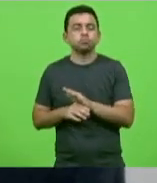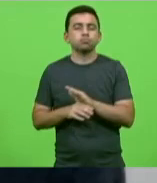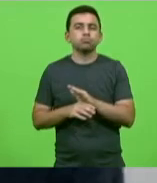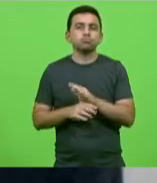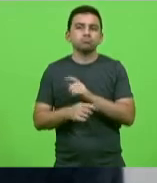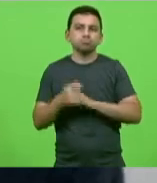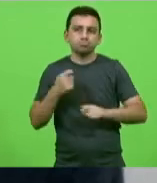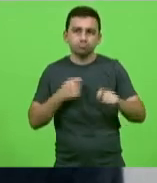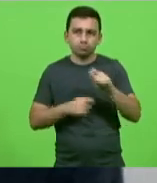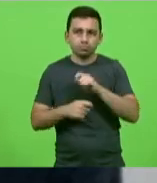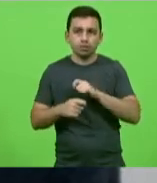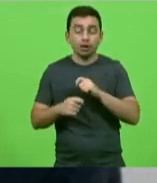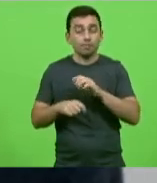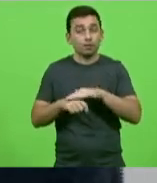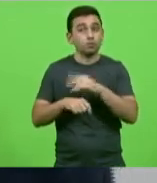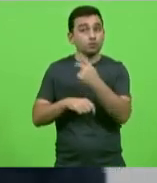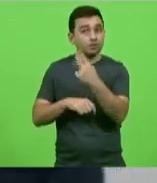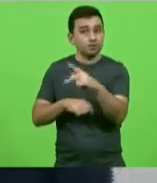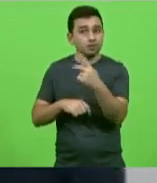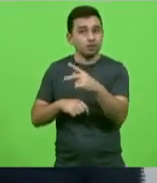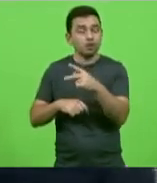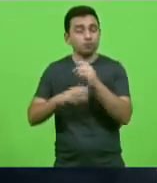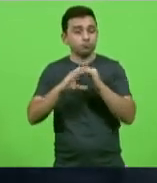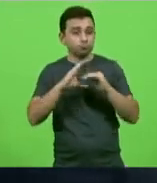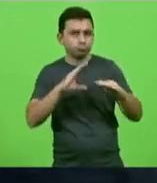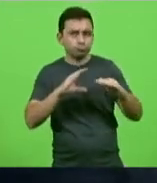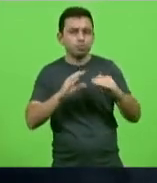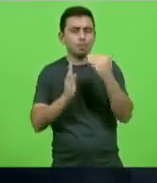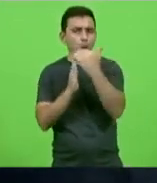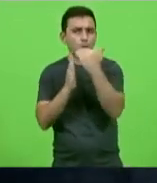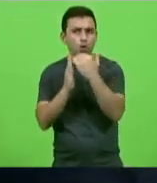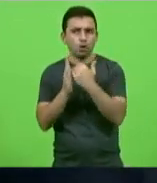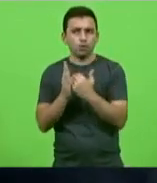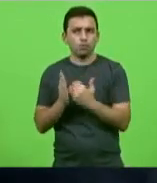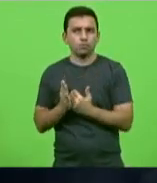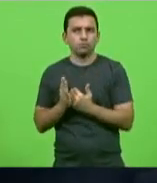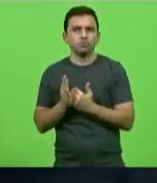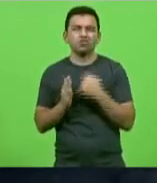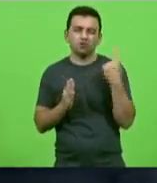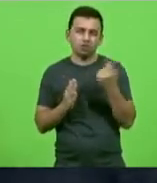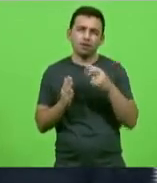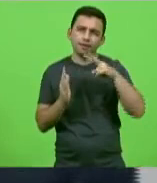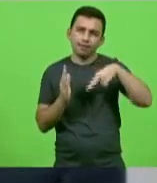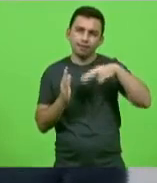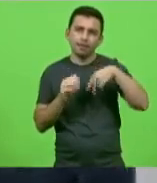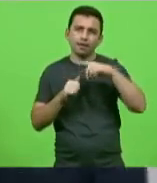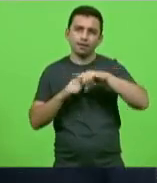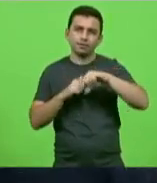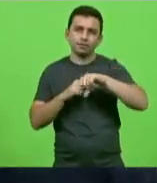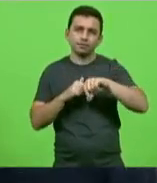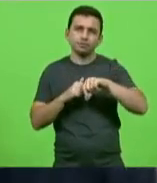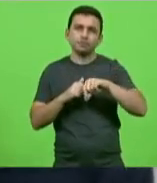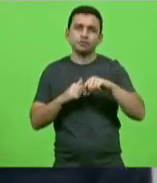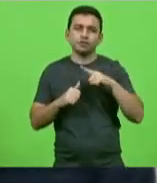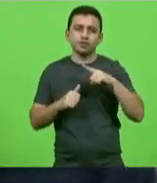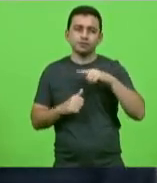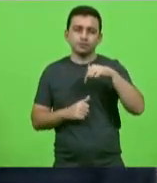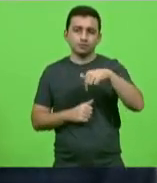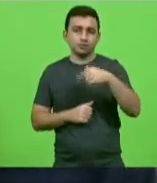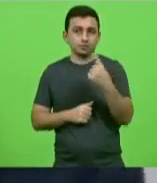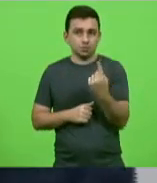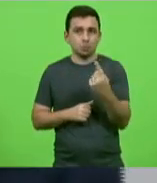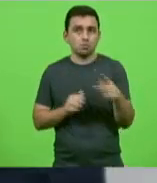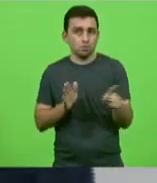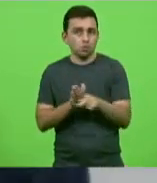Sua Excelência o encaminhamento apenas do que é programático. E basta nós lermos o artigo 71